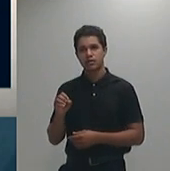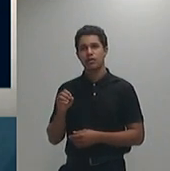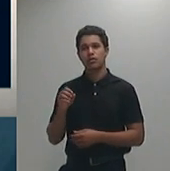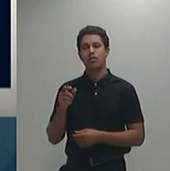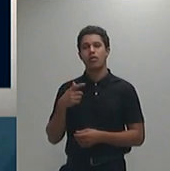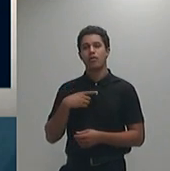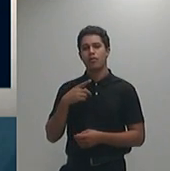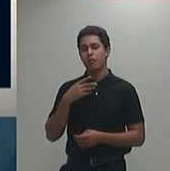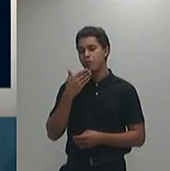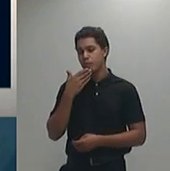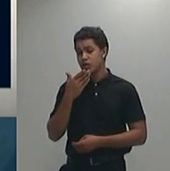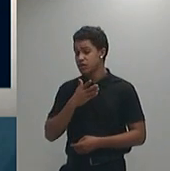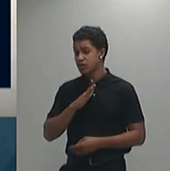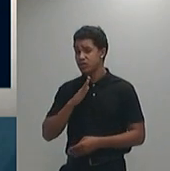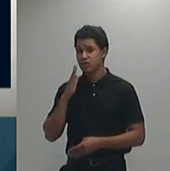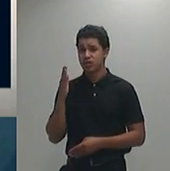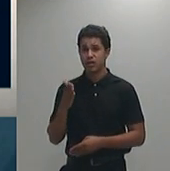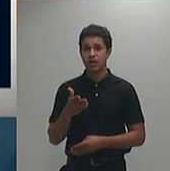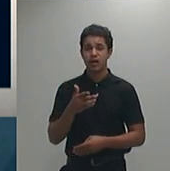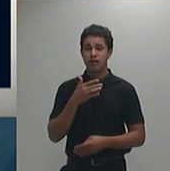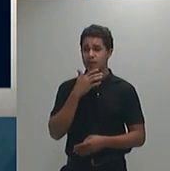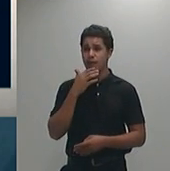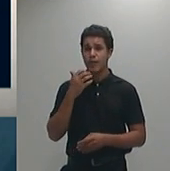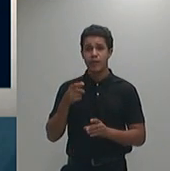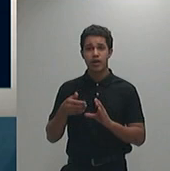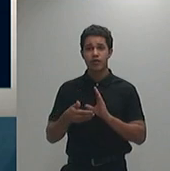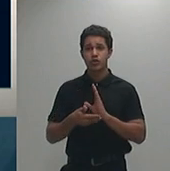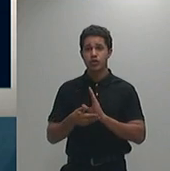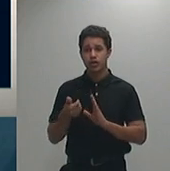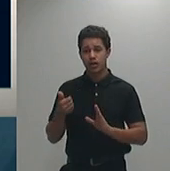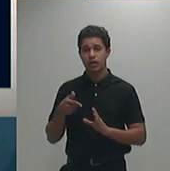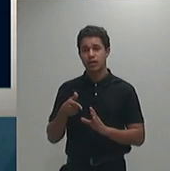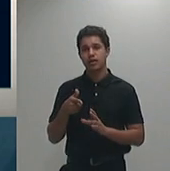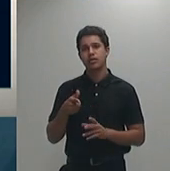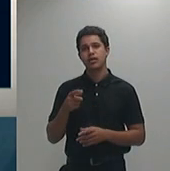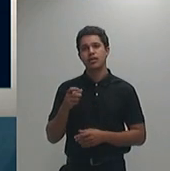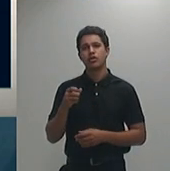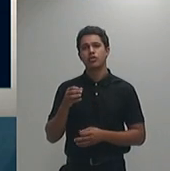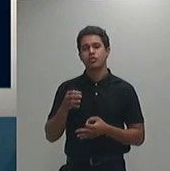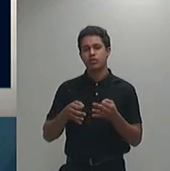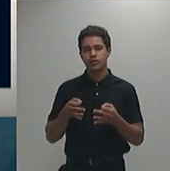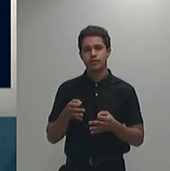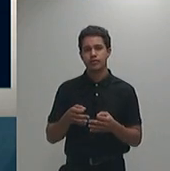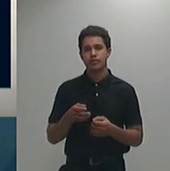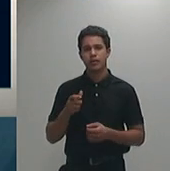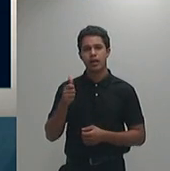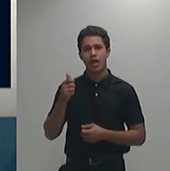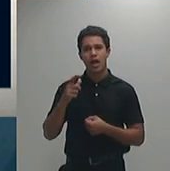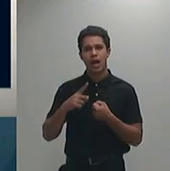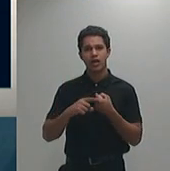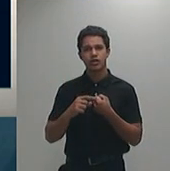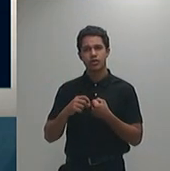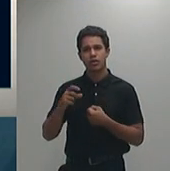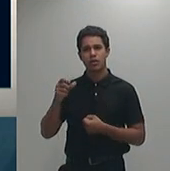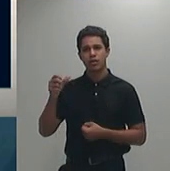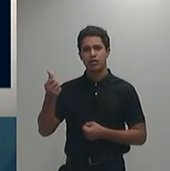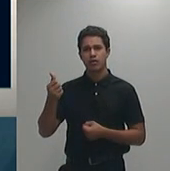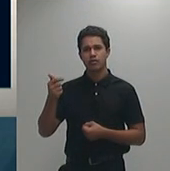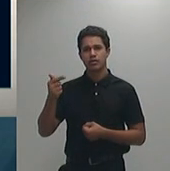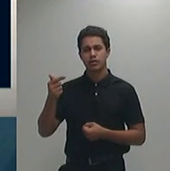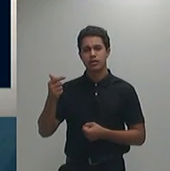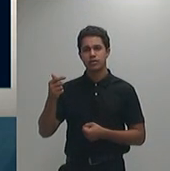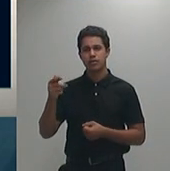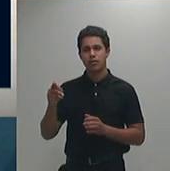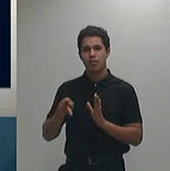pedido Expresso para Olá neste capítulo do julgar artigo 966 parágrafo